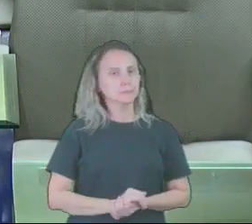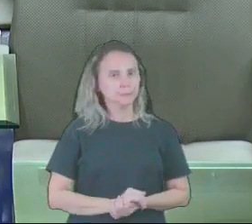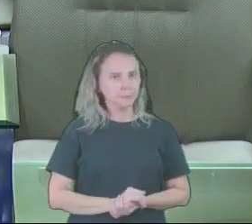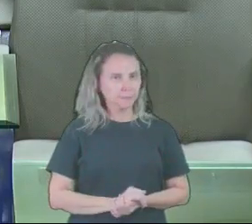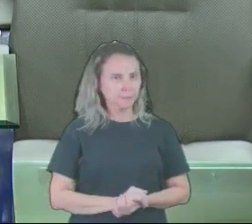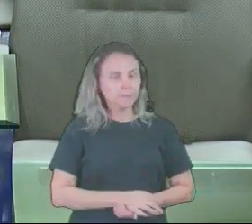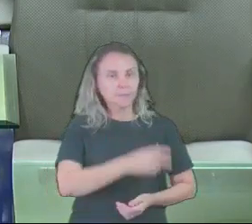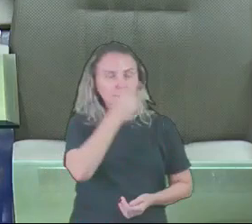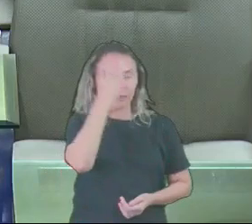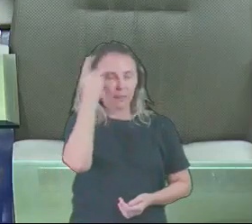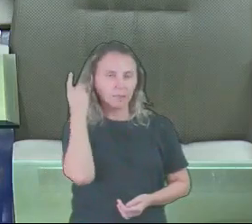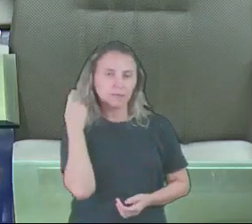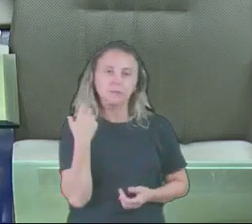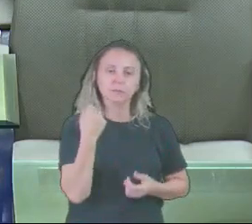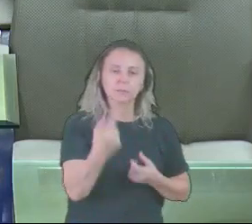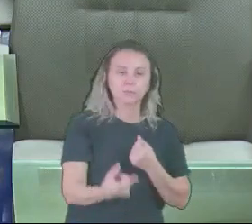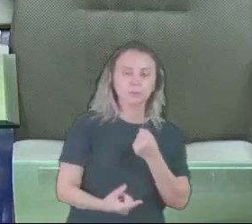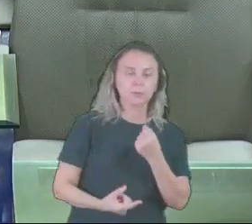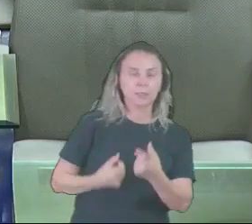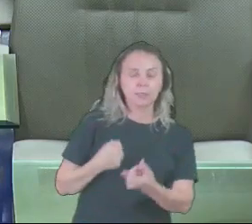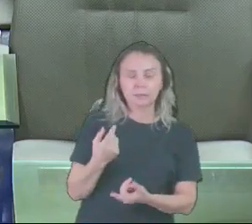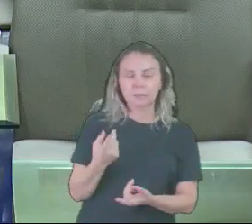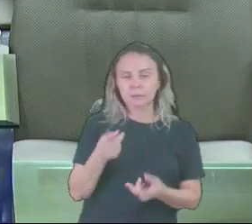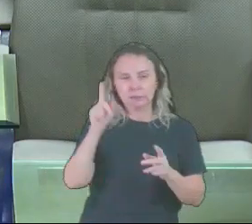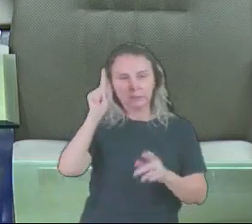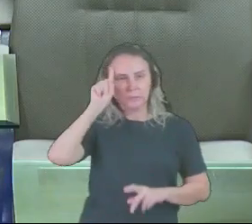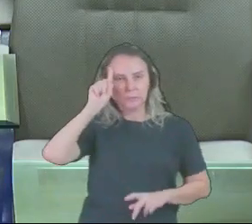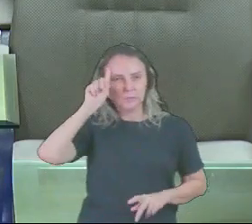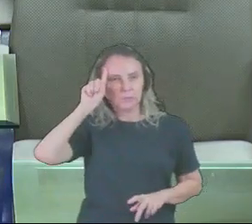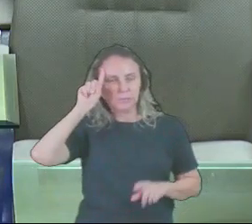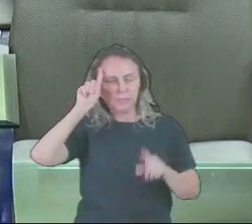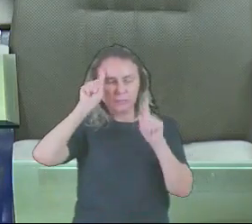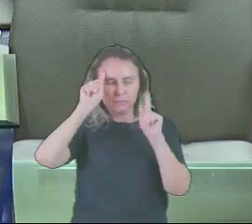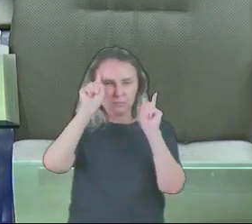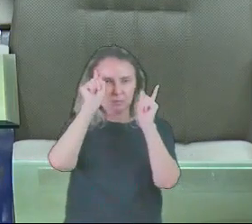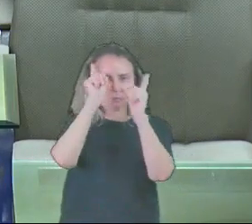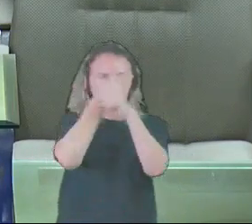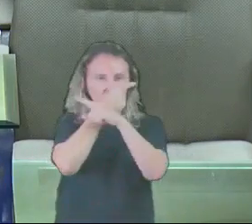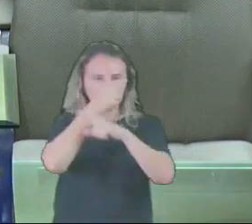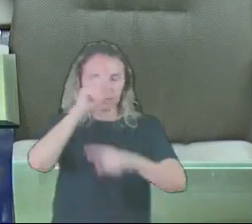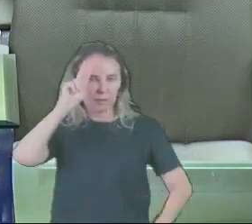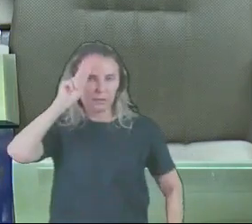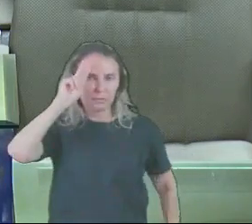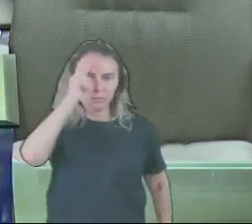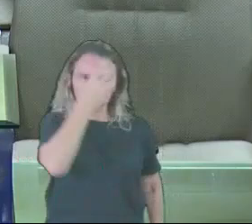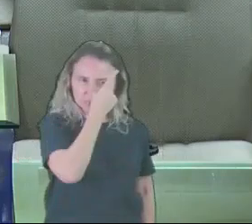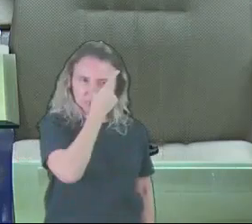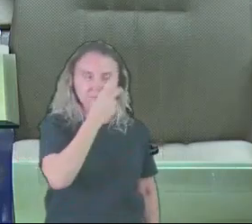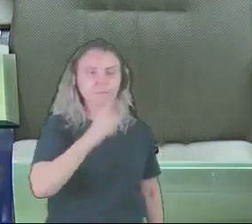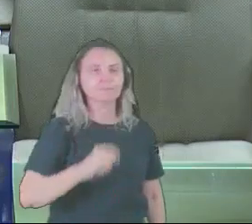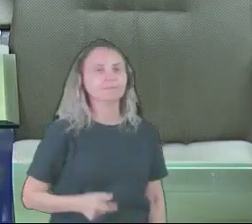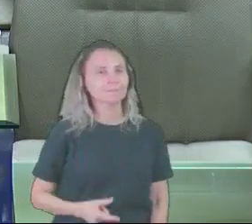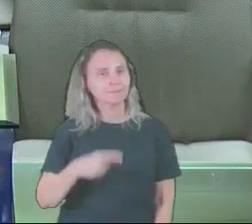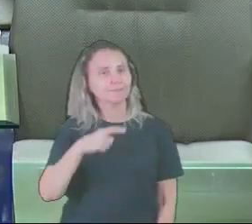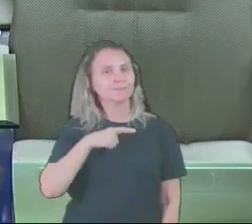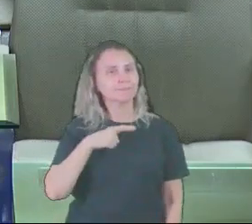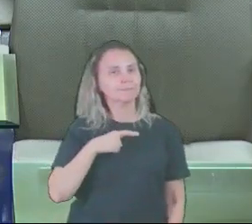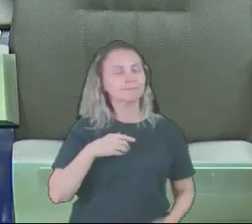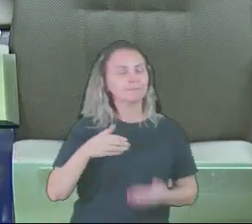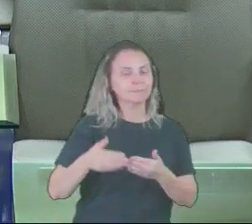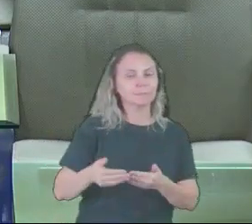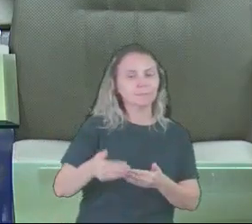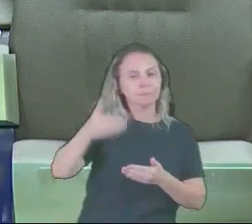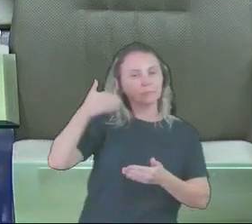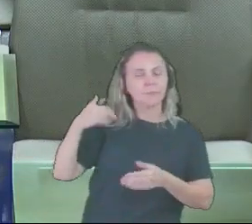o que as pessoas às vezes confundem as coisas e nós temos aqui da minha retaguarda